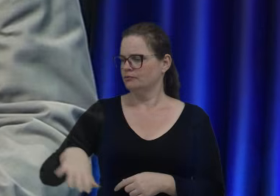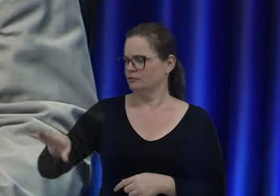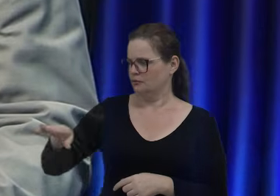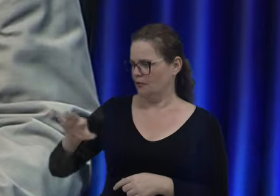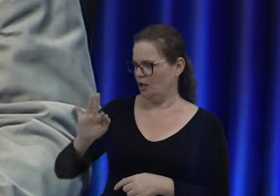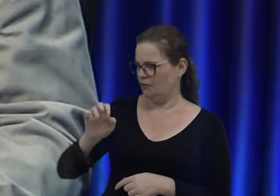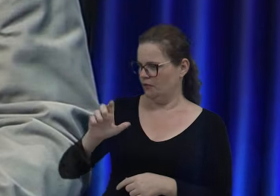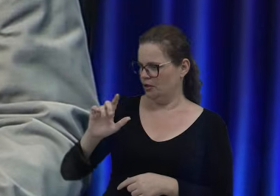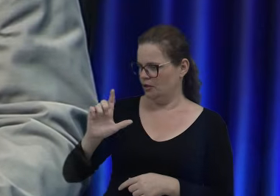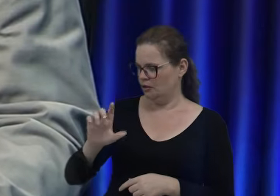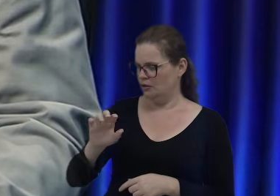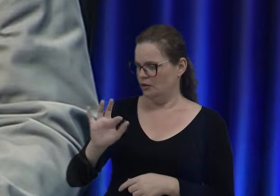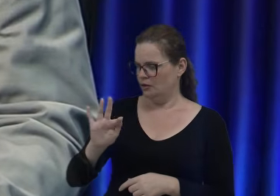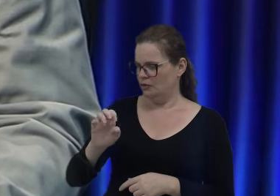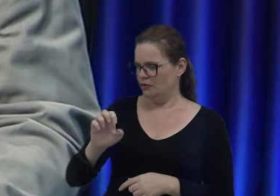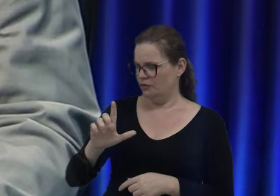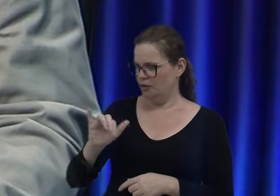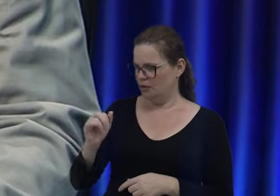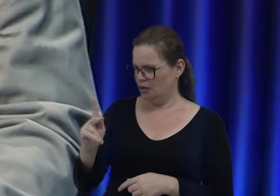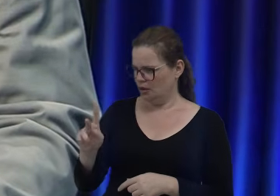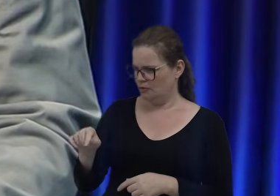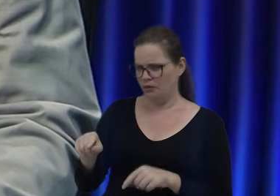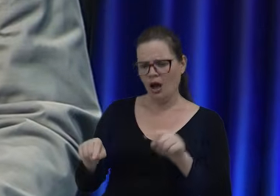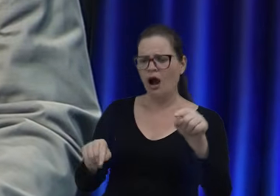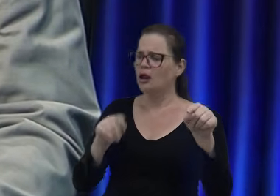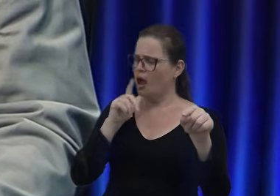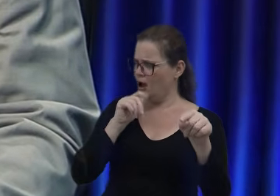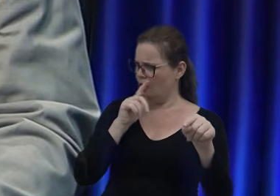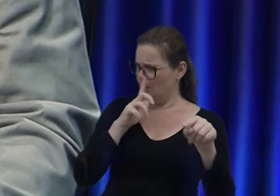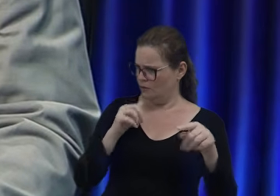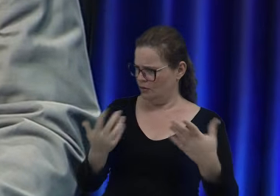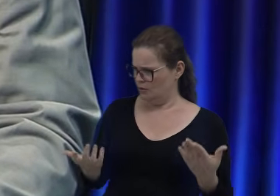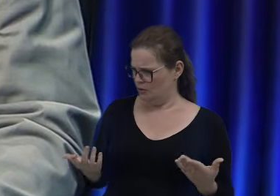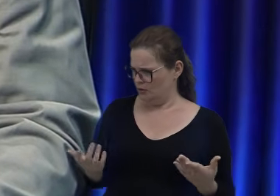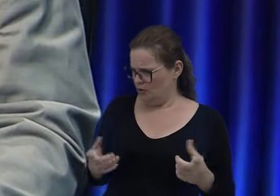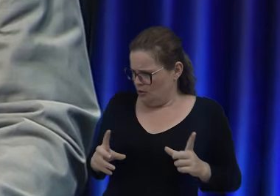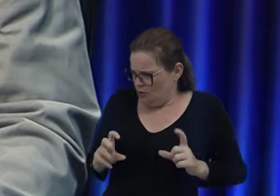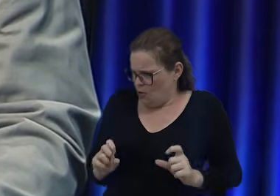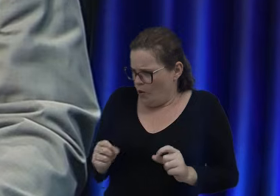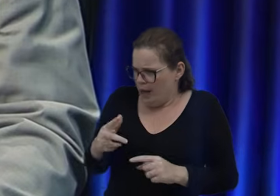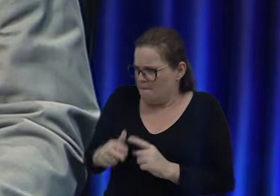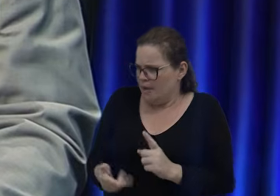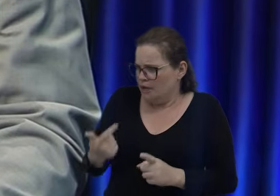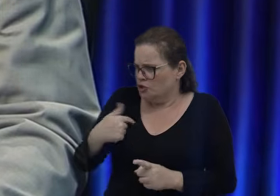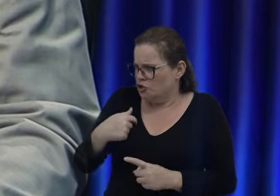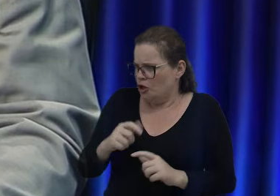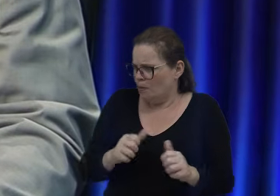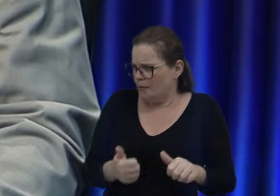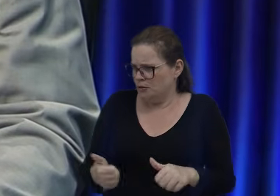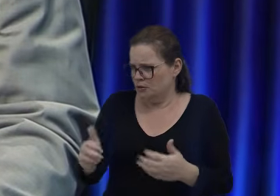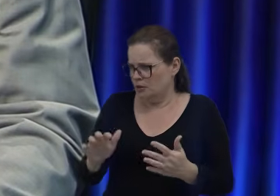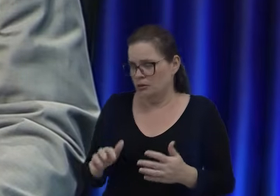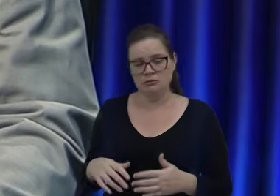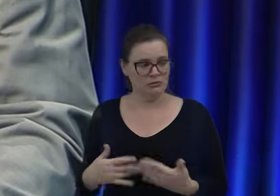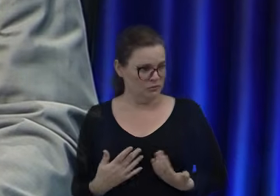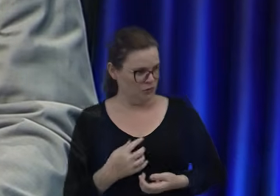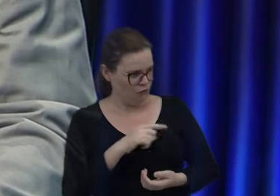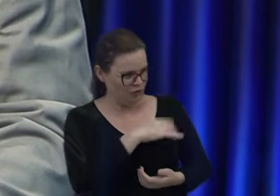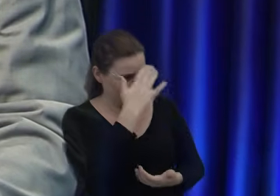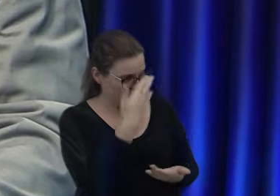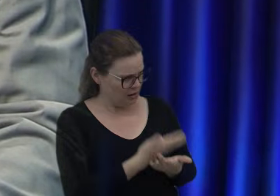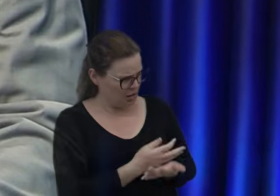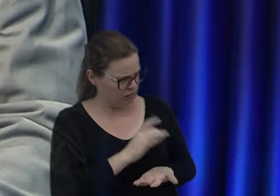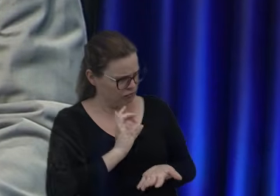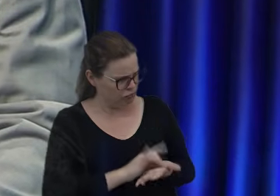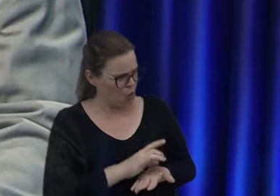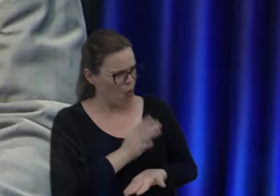É lícito, ou seja, é certo que você pode ser batizado se creres de todo o coração.